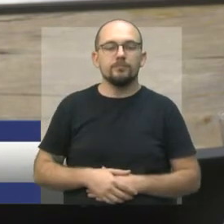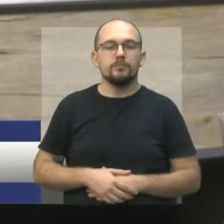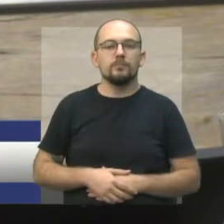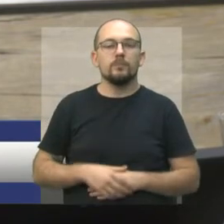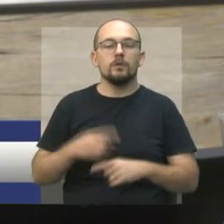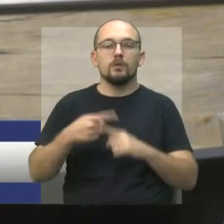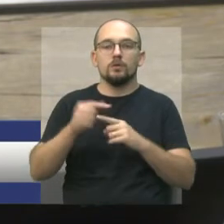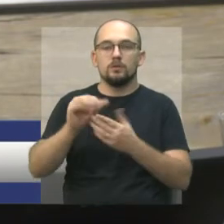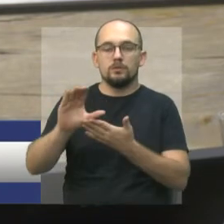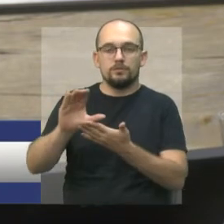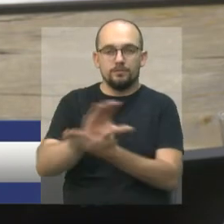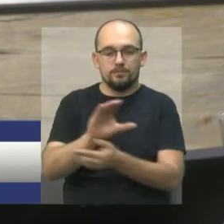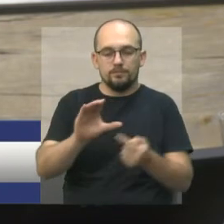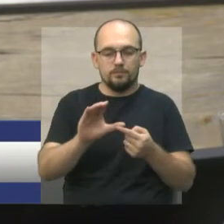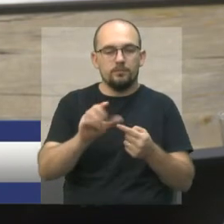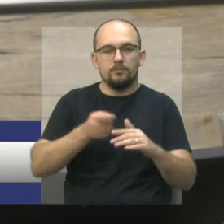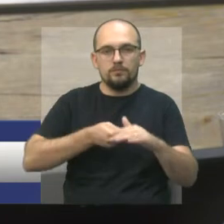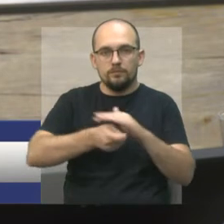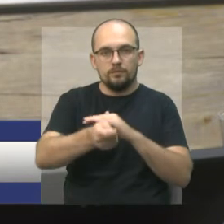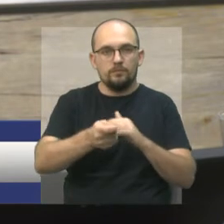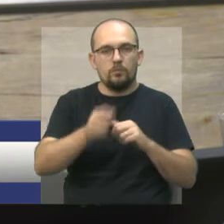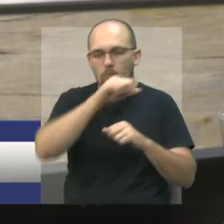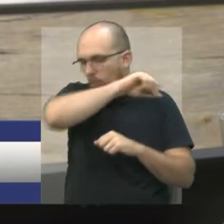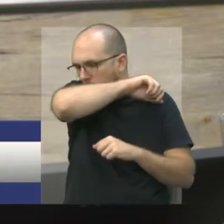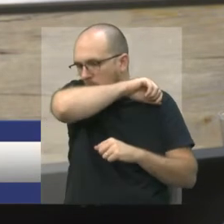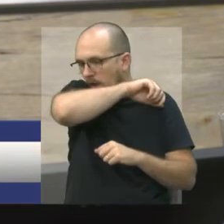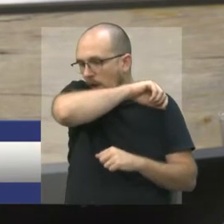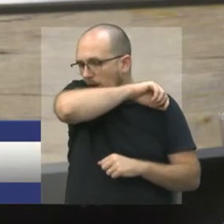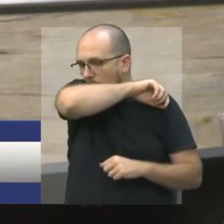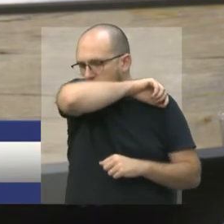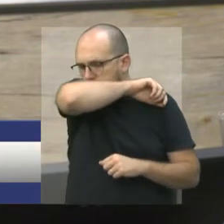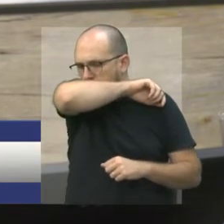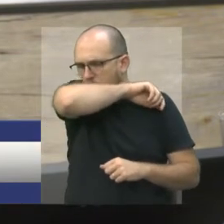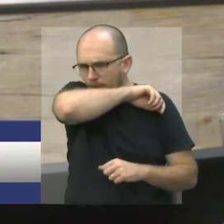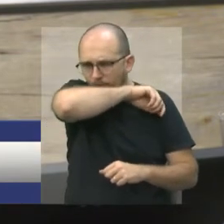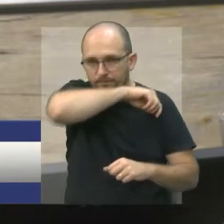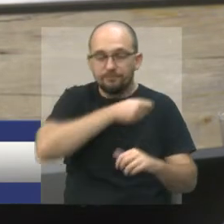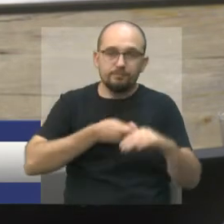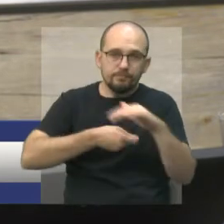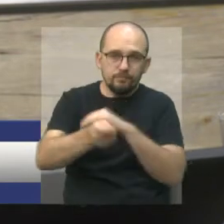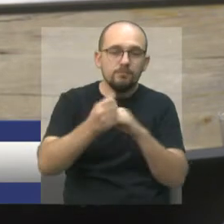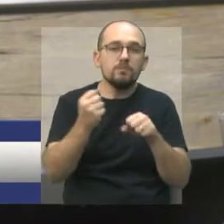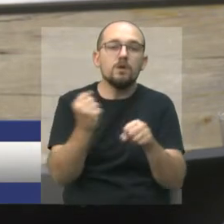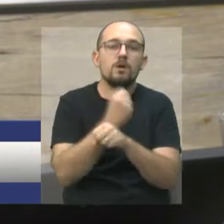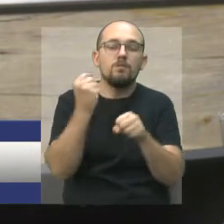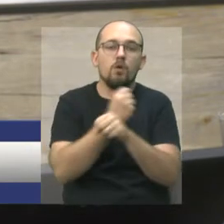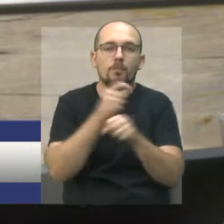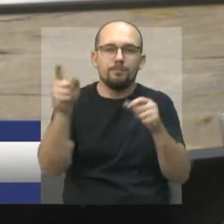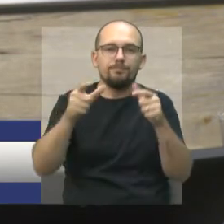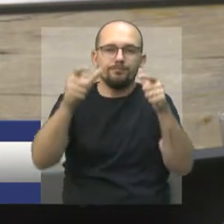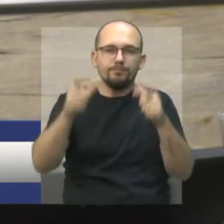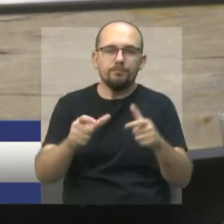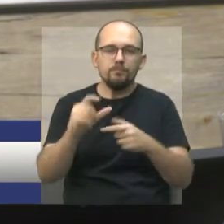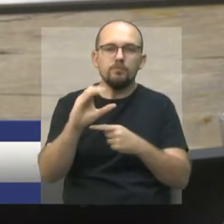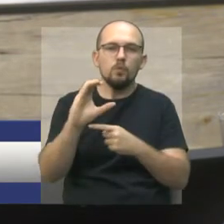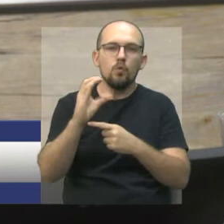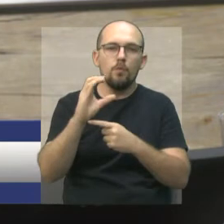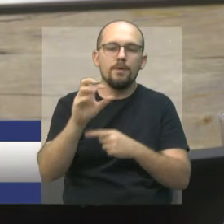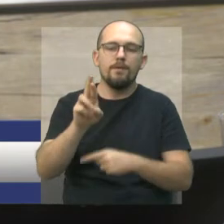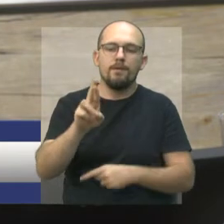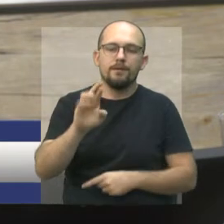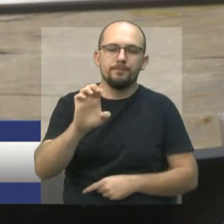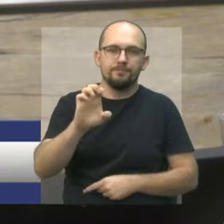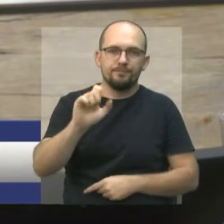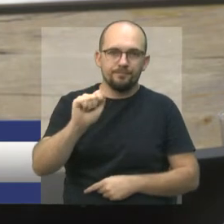de recursos à promoção dos investimentos necessários para a reforma e revitalização no Clube Real, bem como na piscina